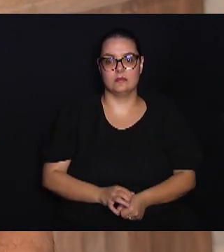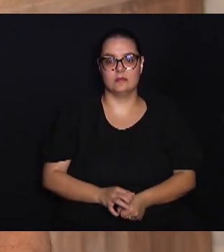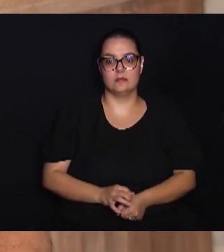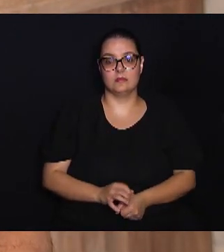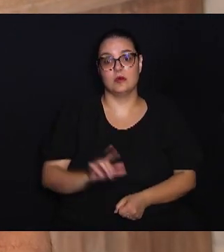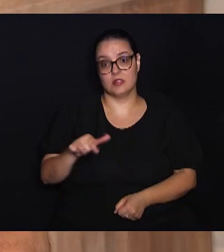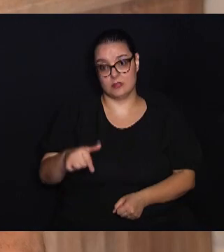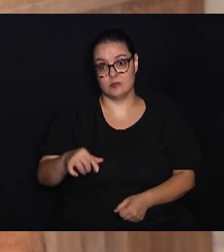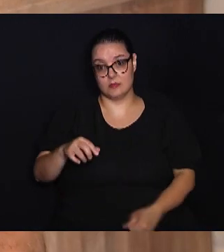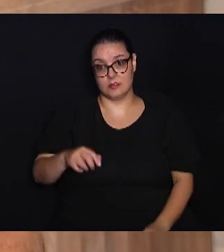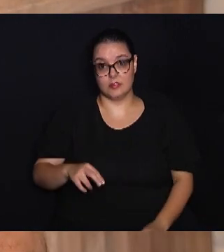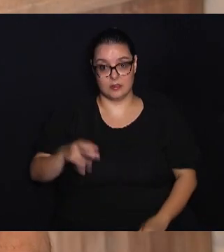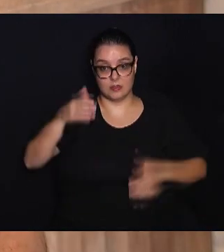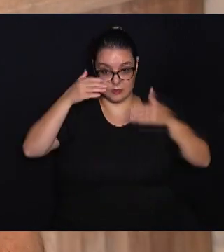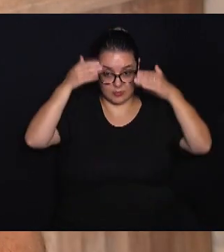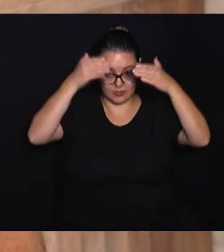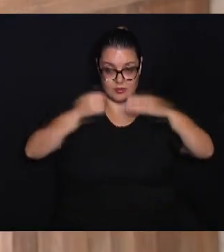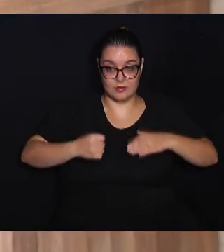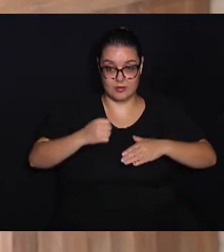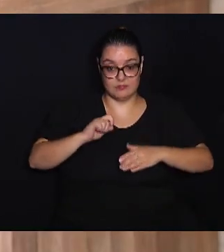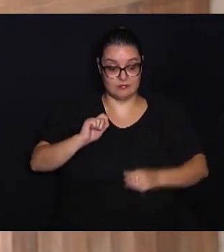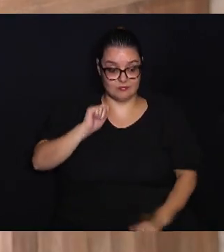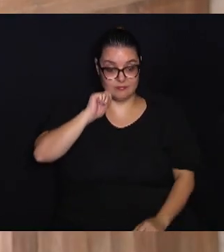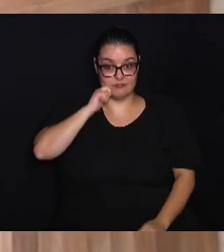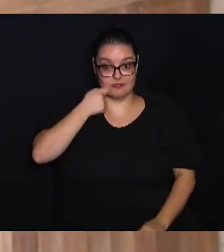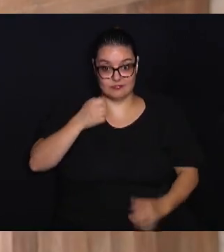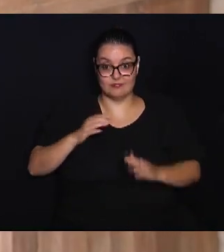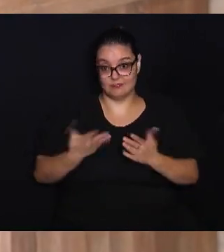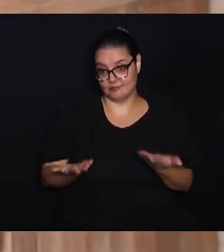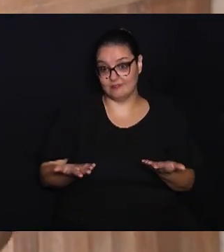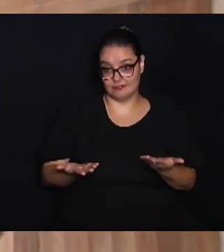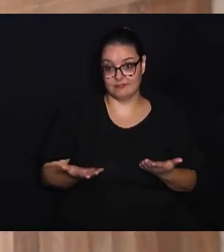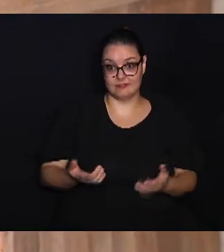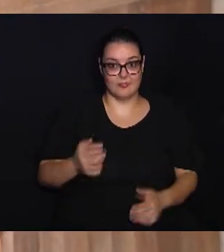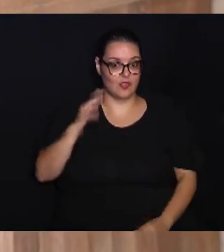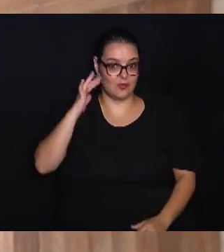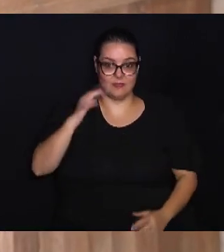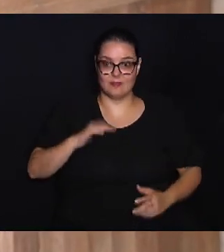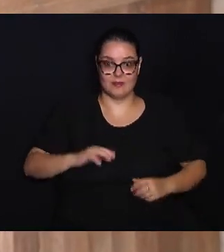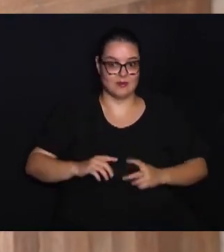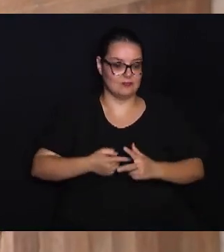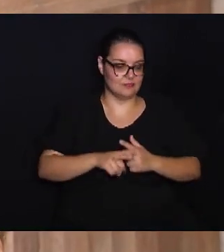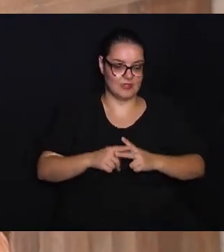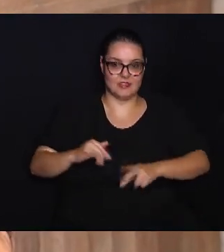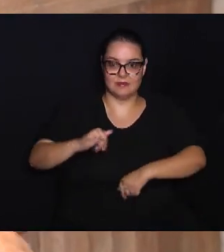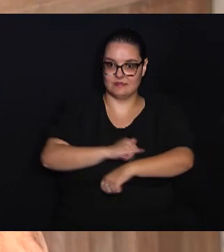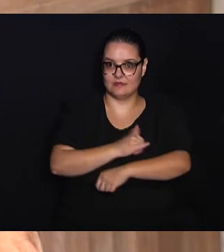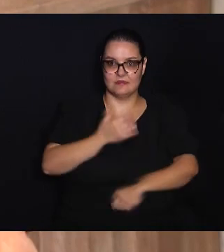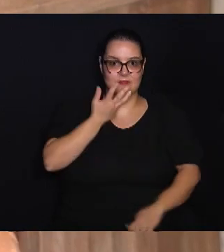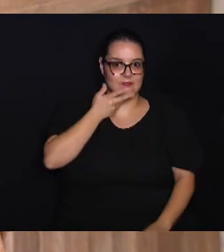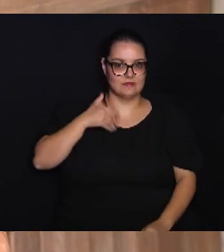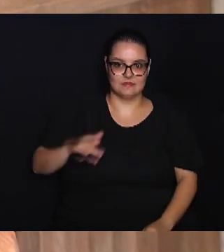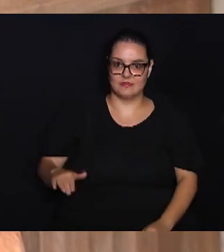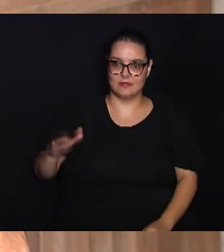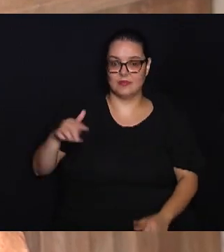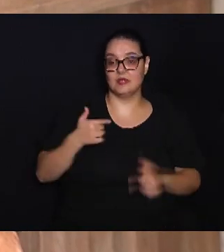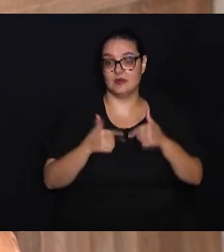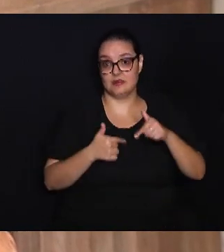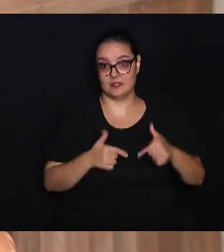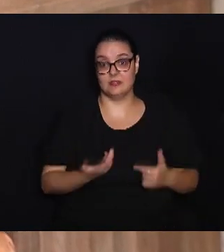colocaram como como chefe de planificação o meu sonho é n ser mecânico de avião sempre foi desde garoto eu até trabalhei um tempo